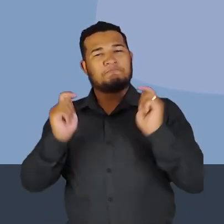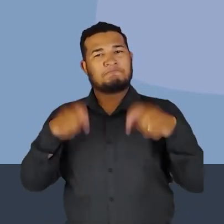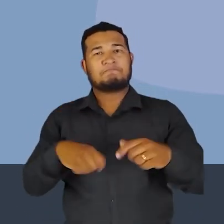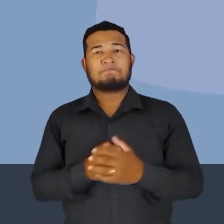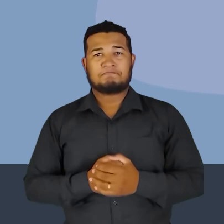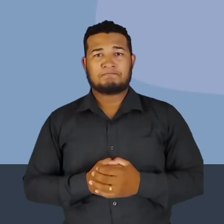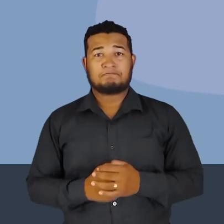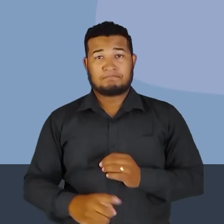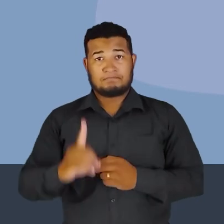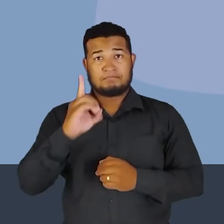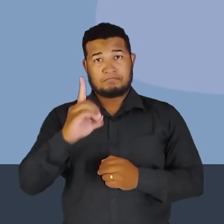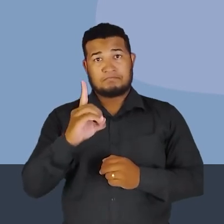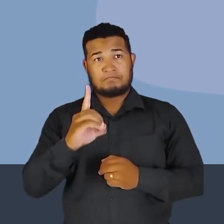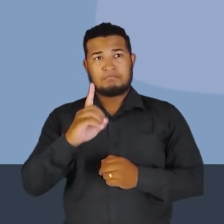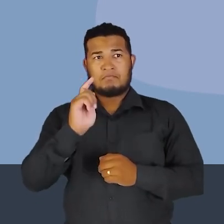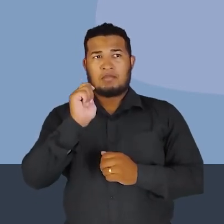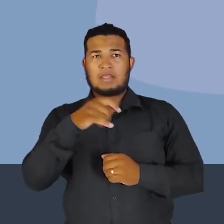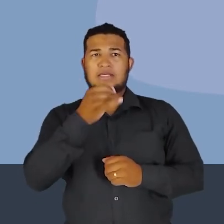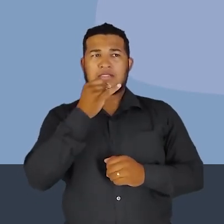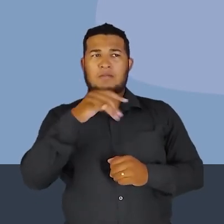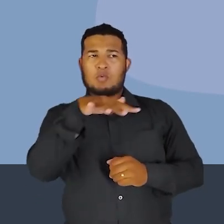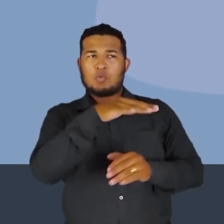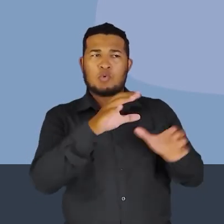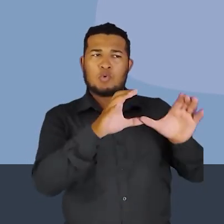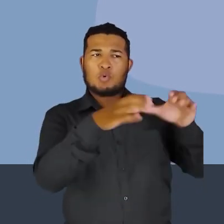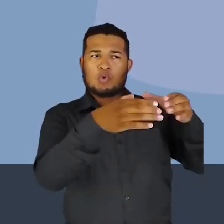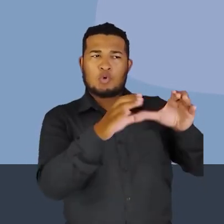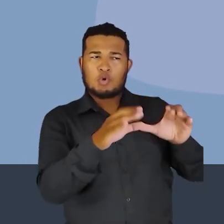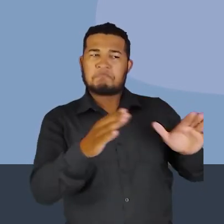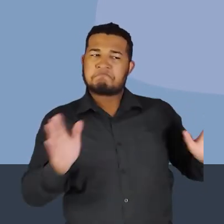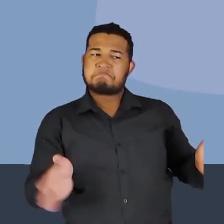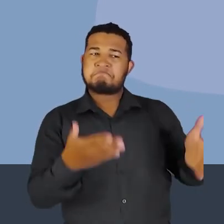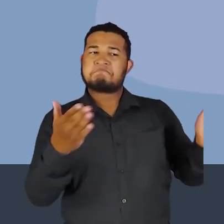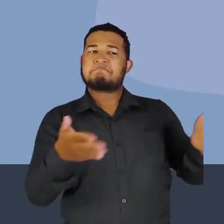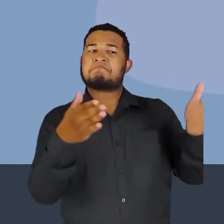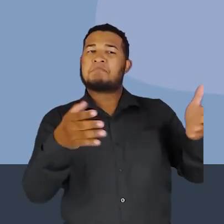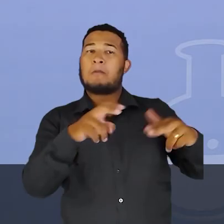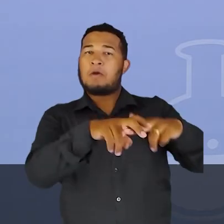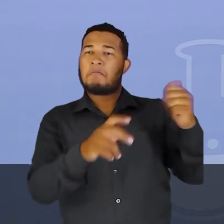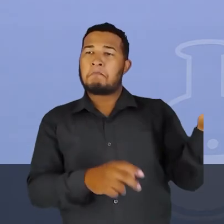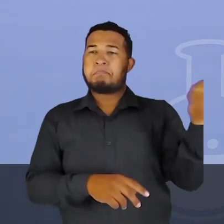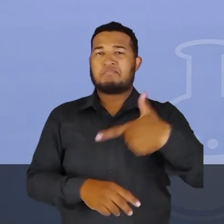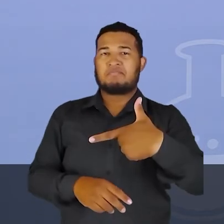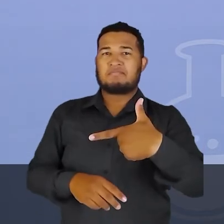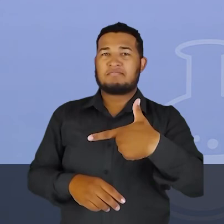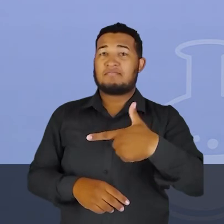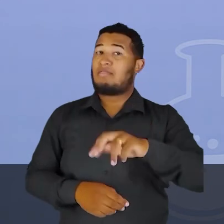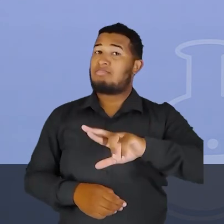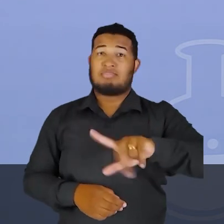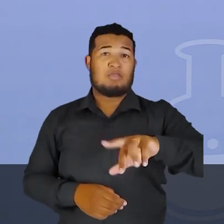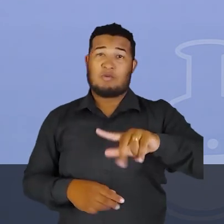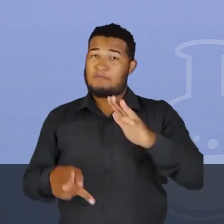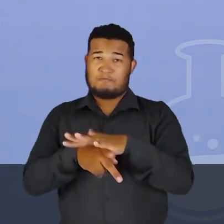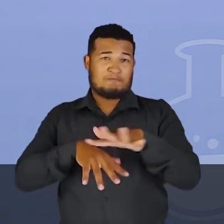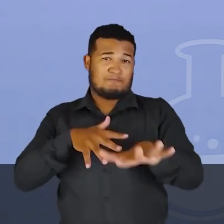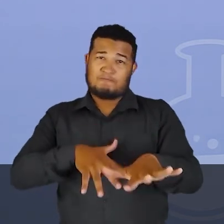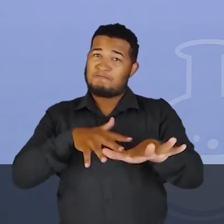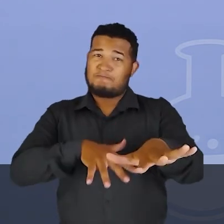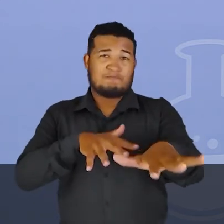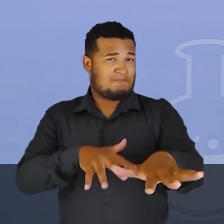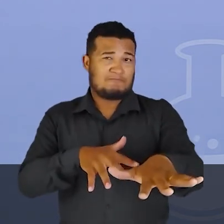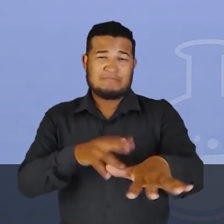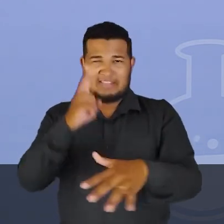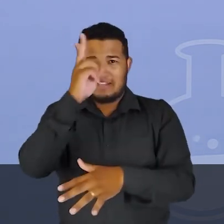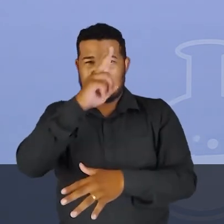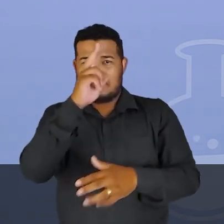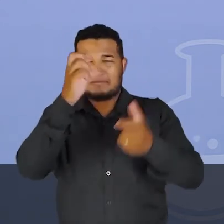D. Privilegiam determinadas parcelas da sociedade em detrimento das demais. Esse não é o caráter dos movimentos sociais. Lembra